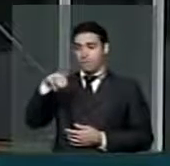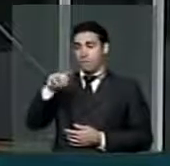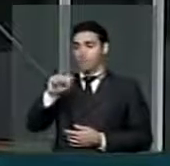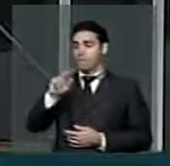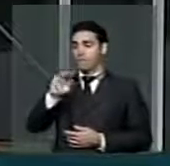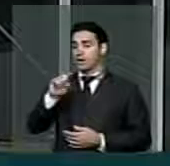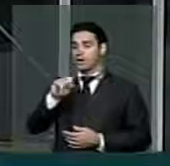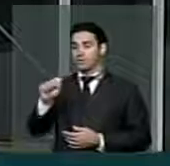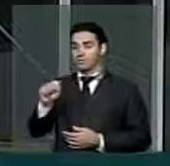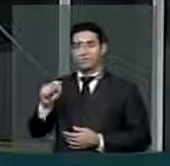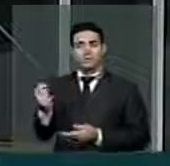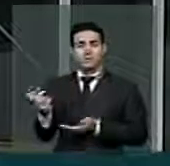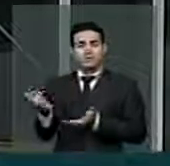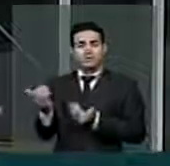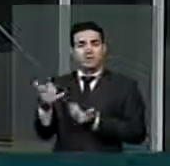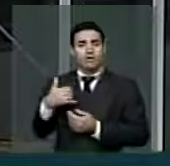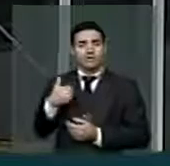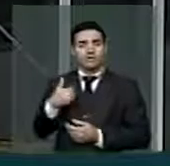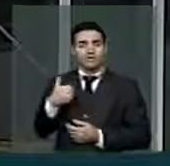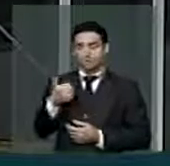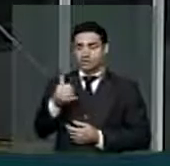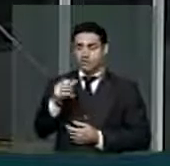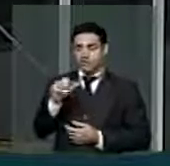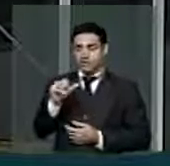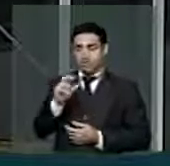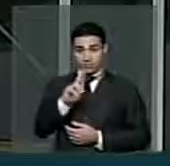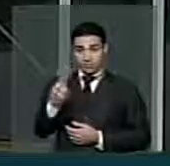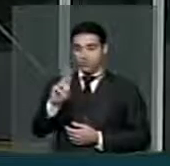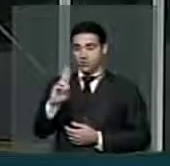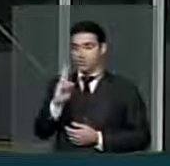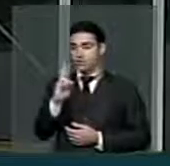de 19 anos, o Vitor Hugo